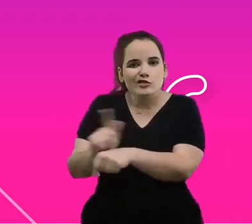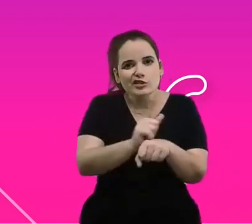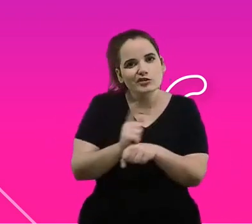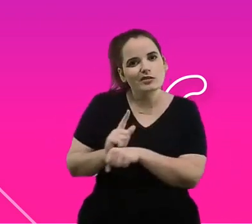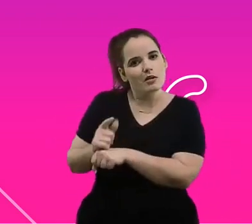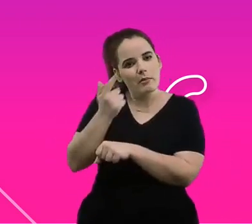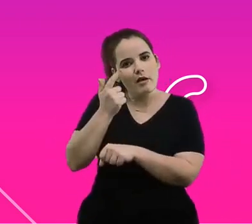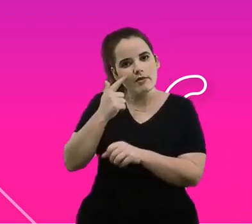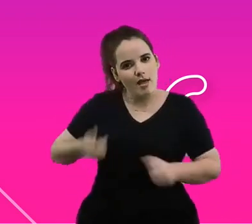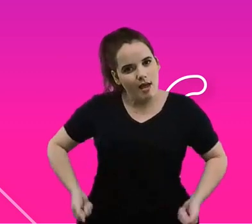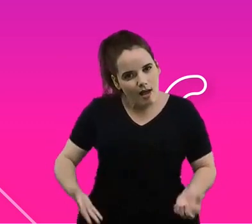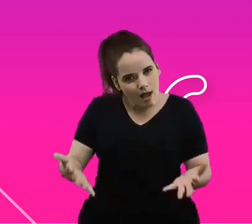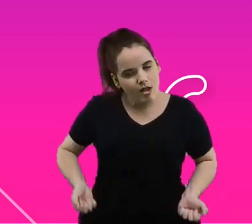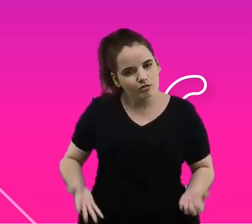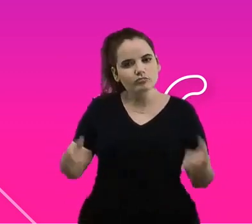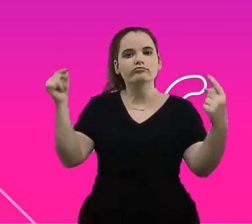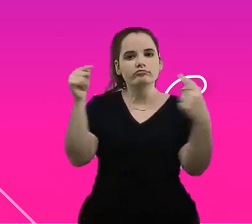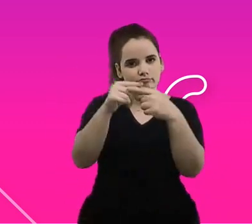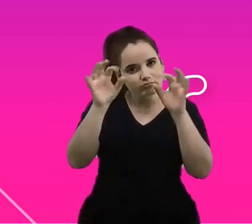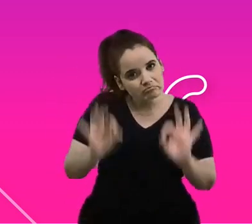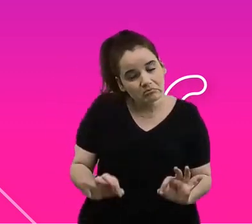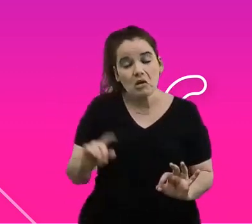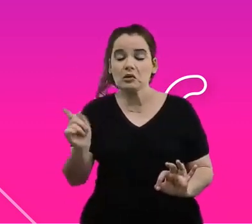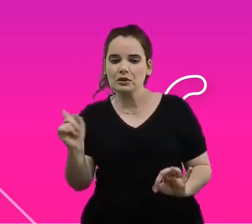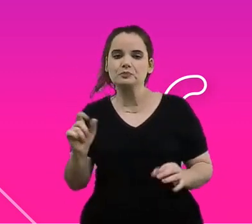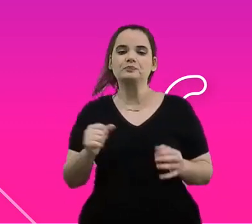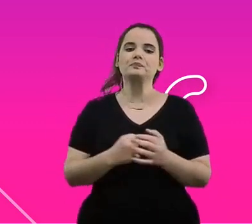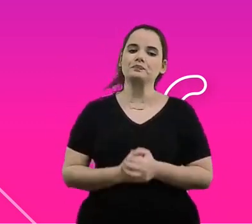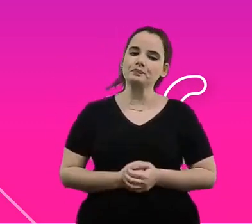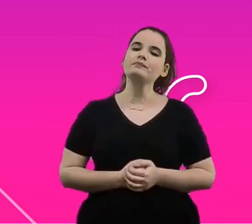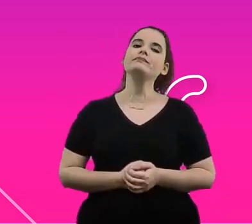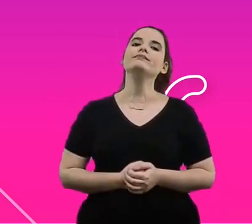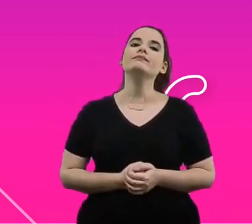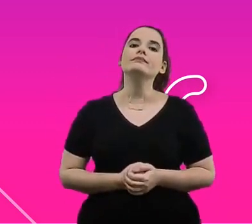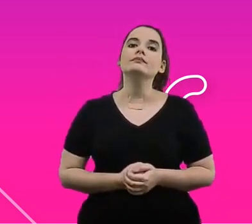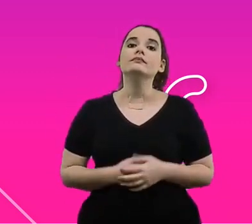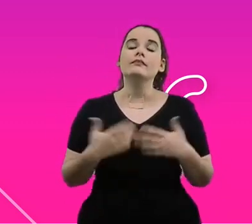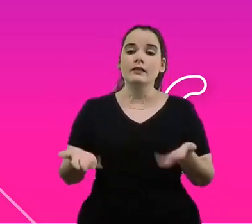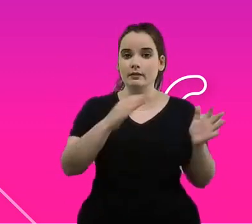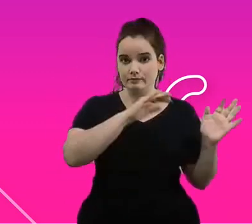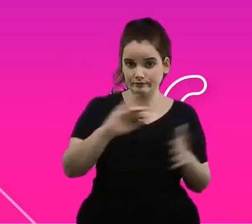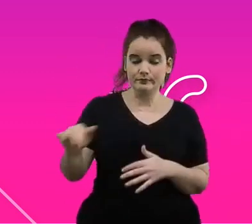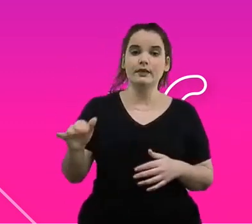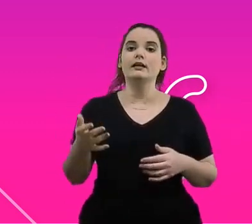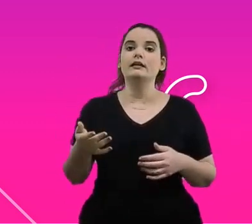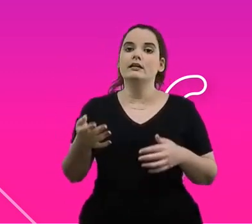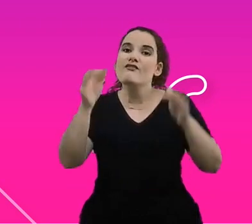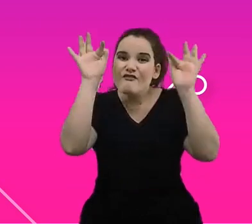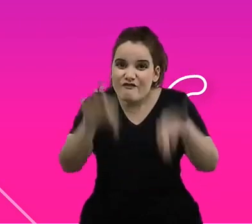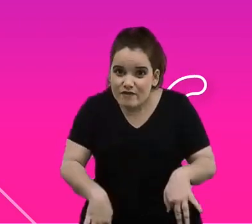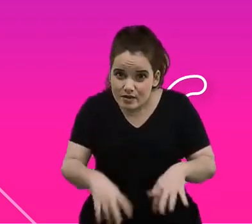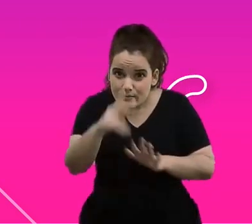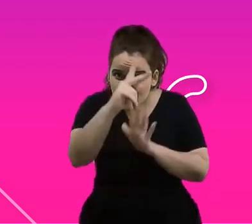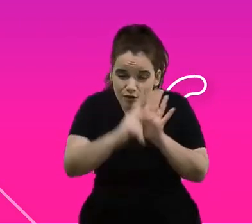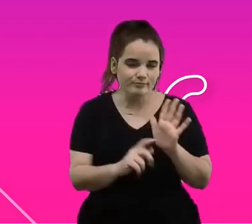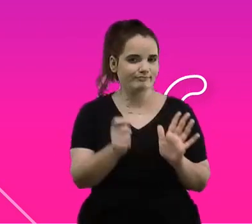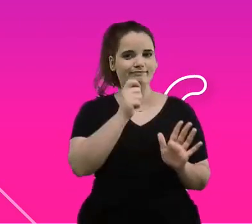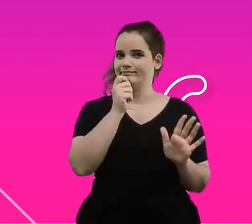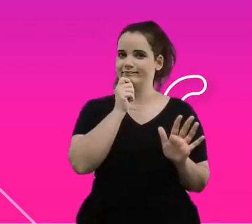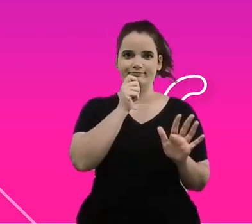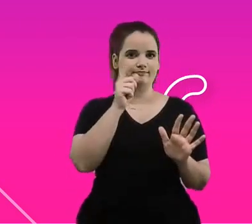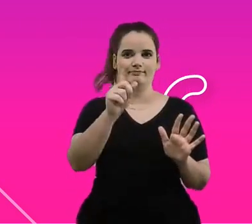O ponto final, que seria uma linha de chegada, a gente entende que não chegamos no final ainda, temos um percurso relevante a